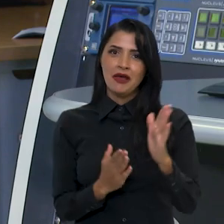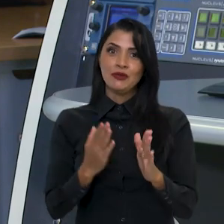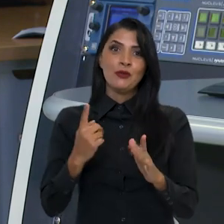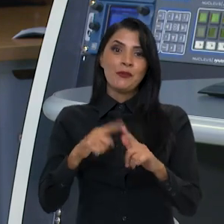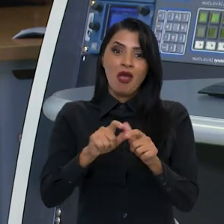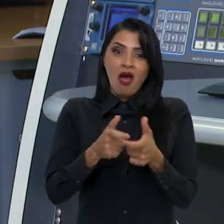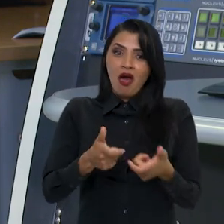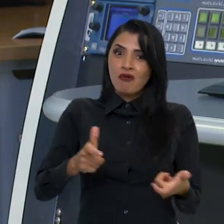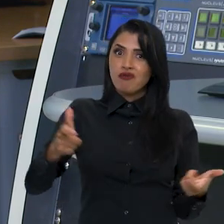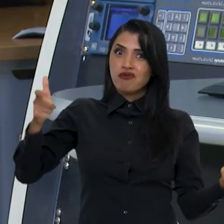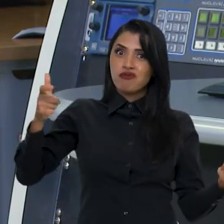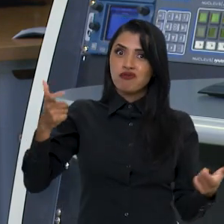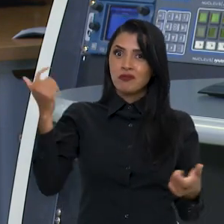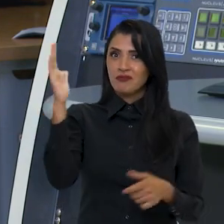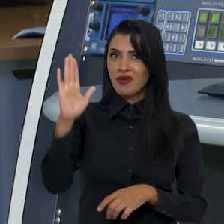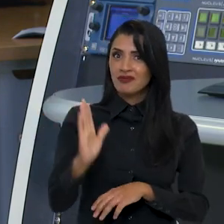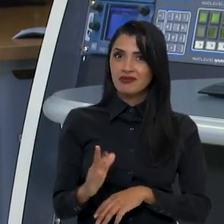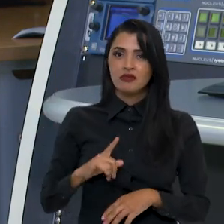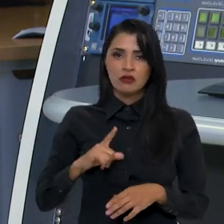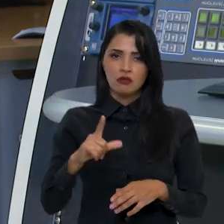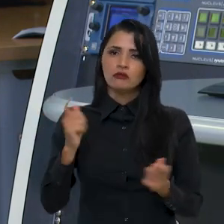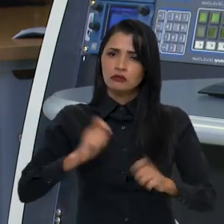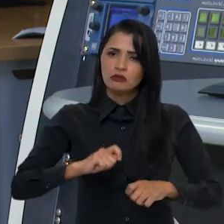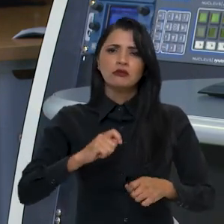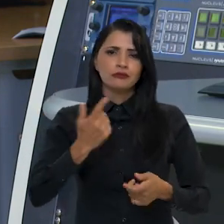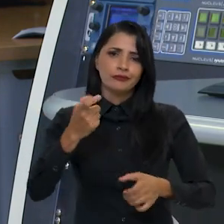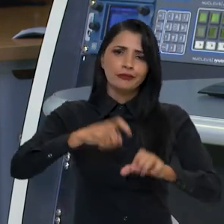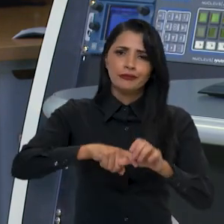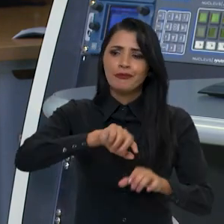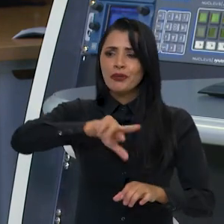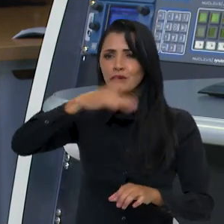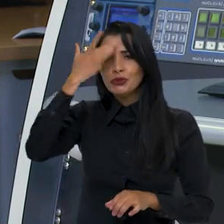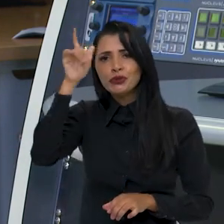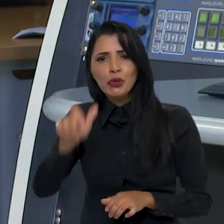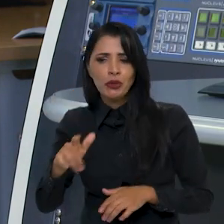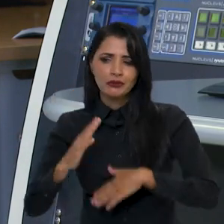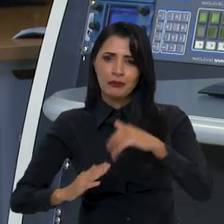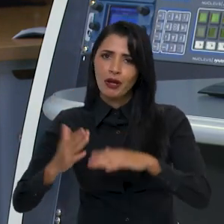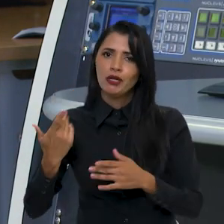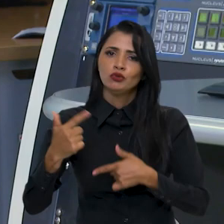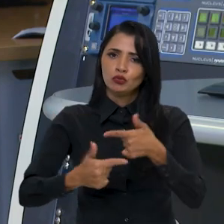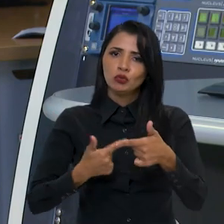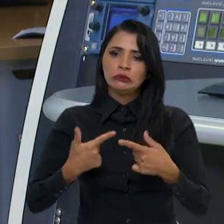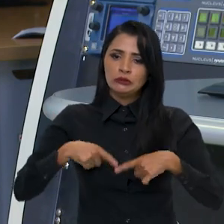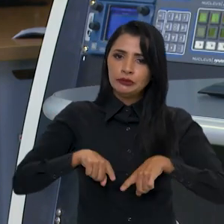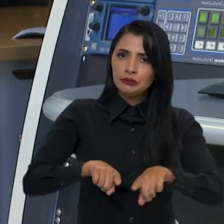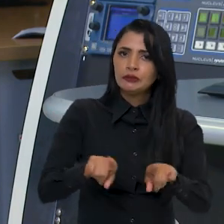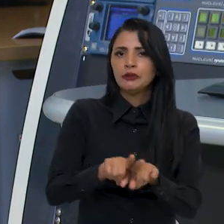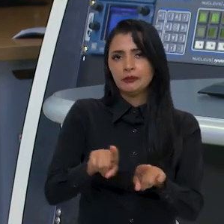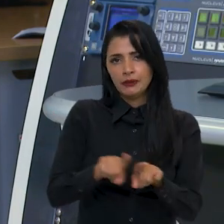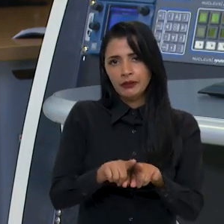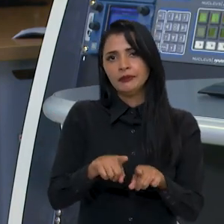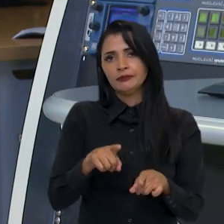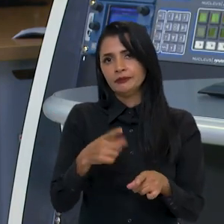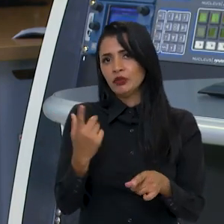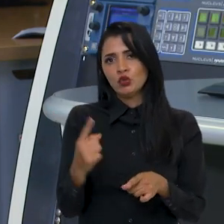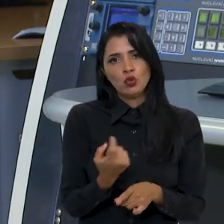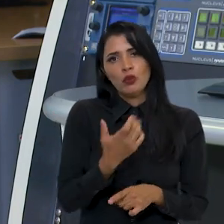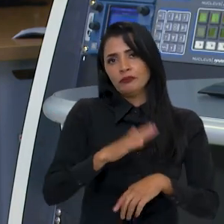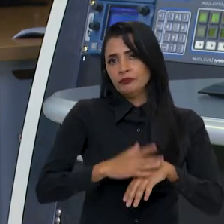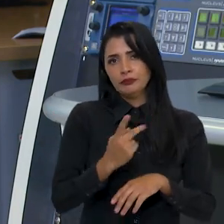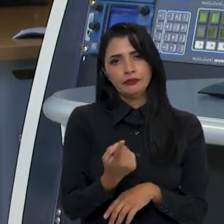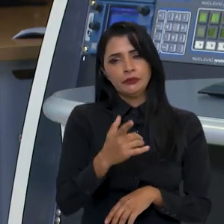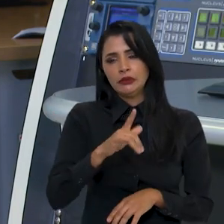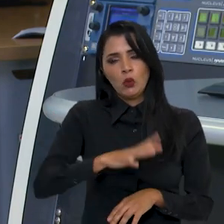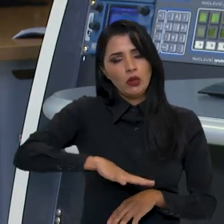pela complexidade e porque são ações que dependem de vários atores atuando simultaneamente, né? Mas a gente,